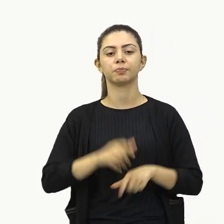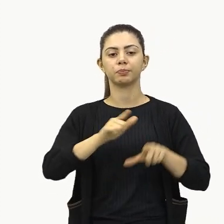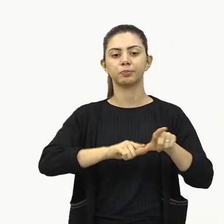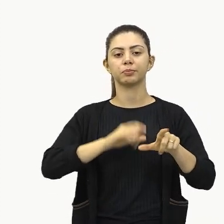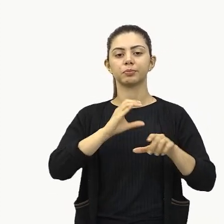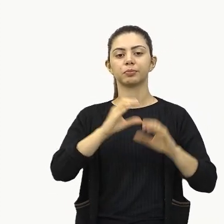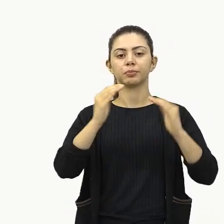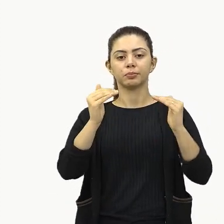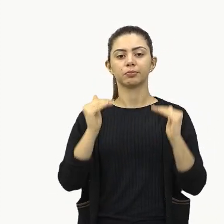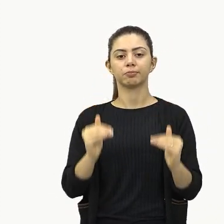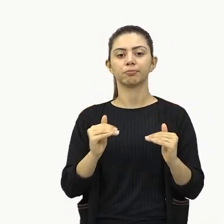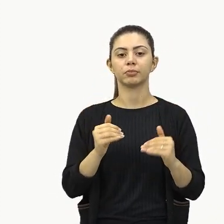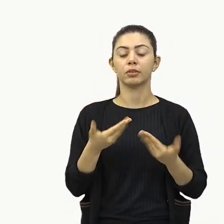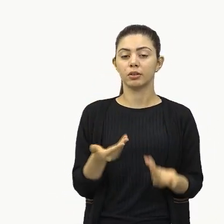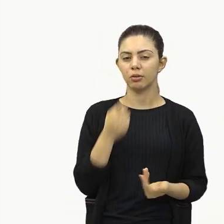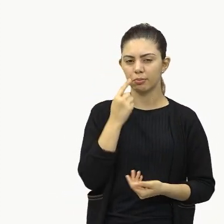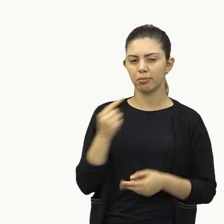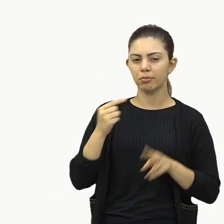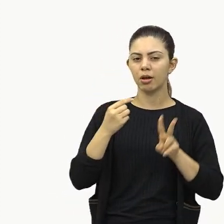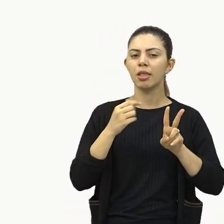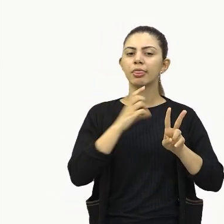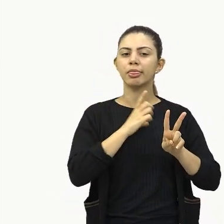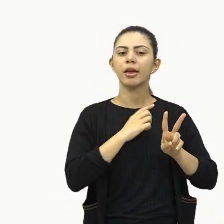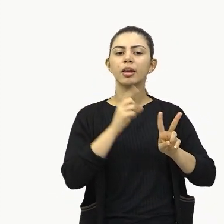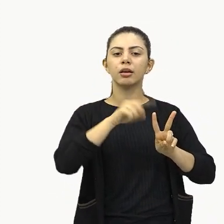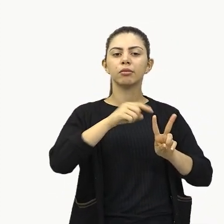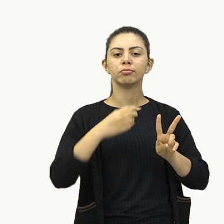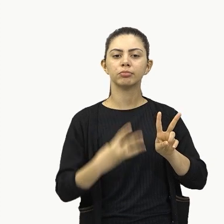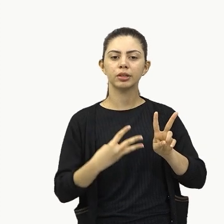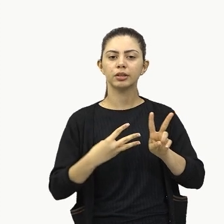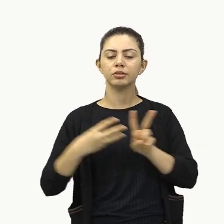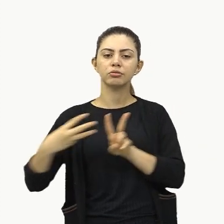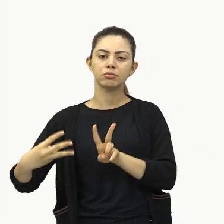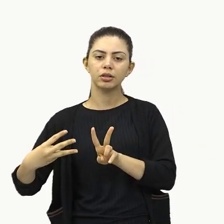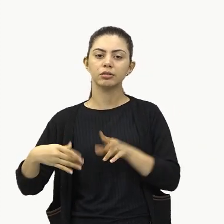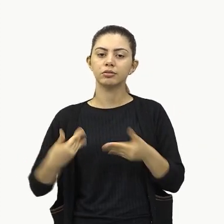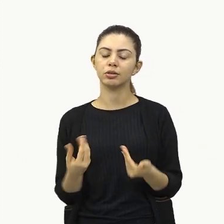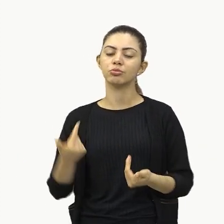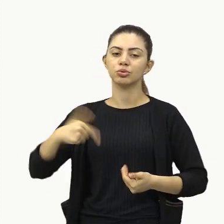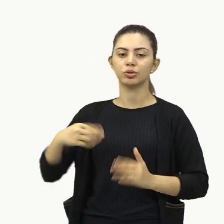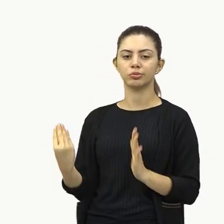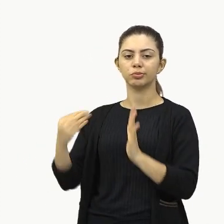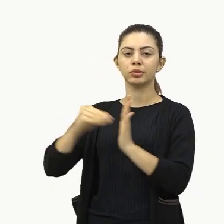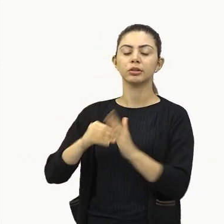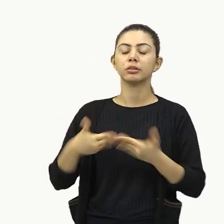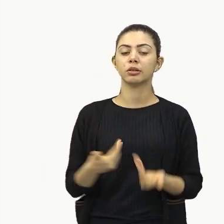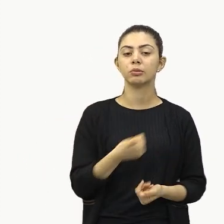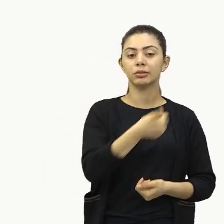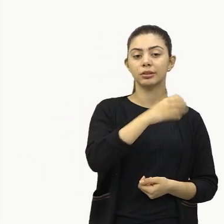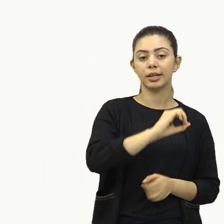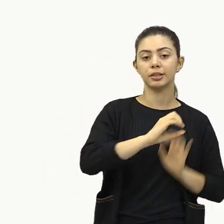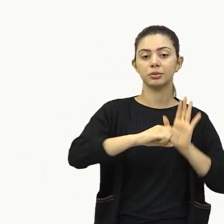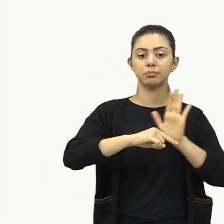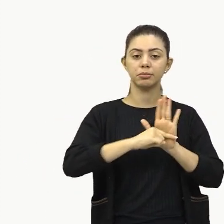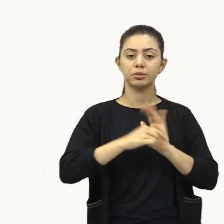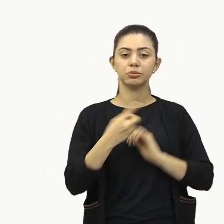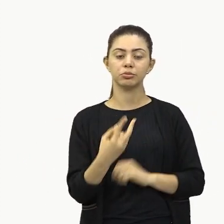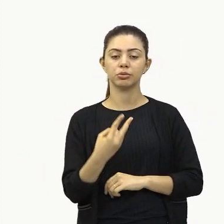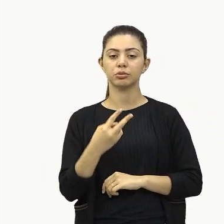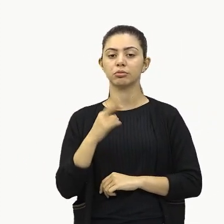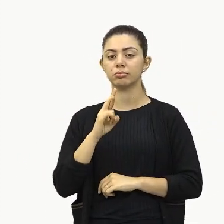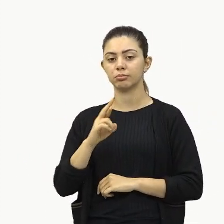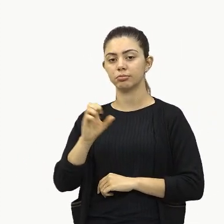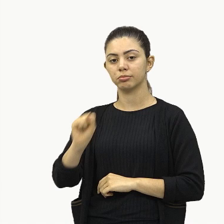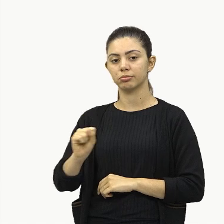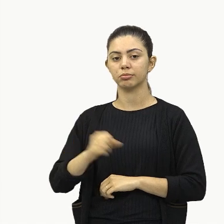ó, mesmo radical, repito, e vou fazer 10 menos 2, 8.